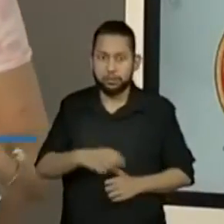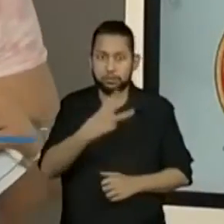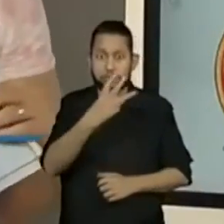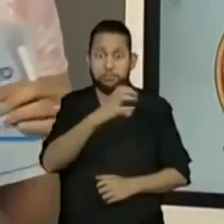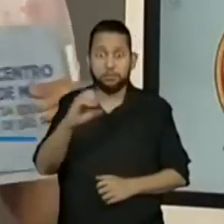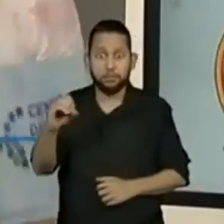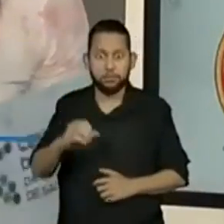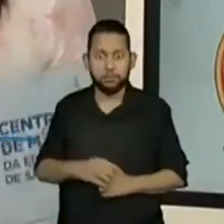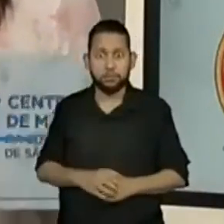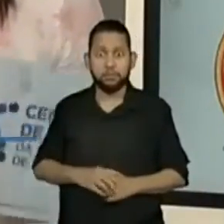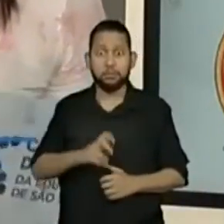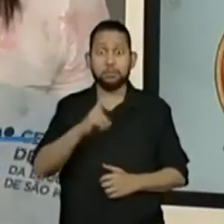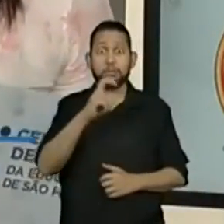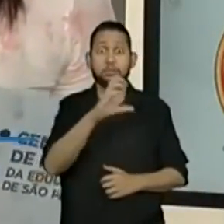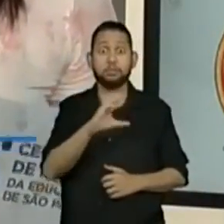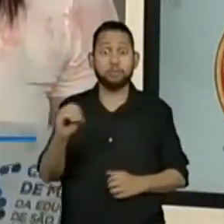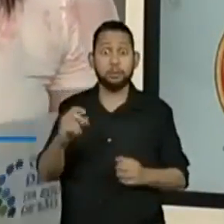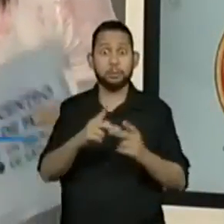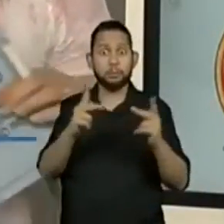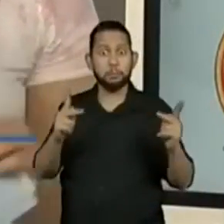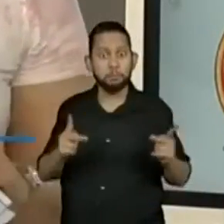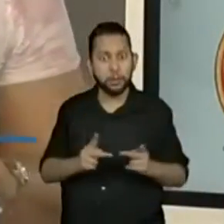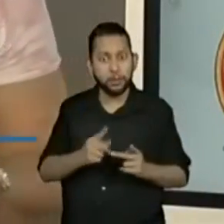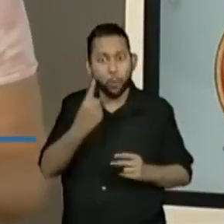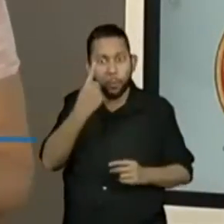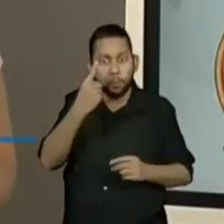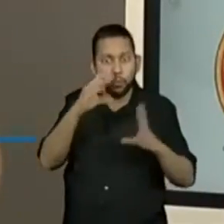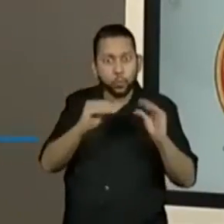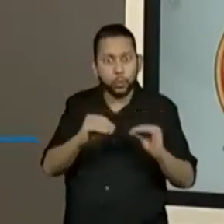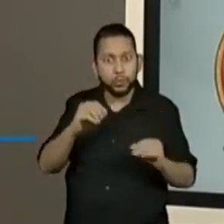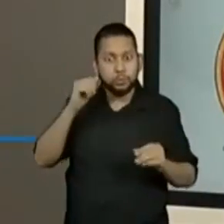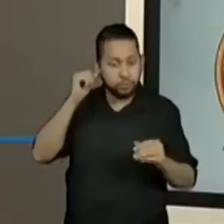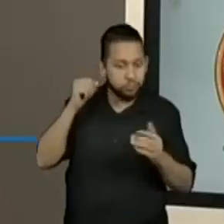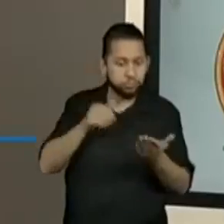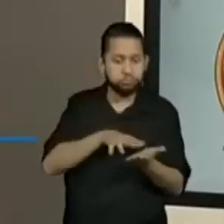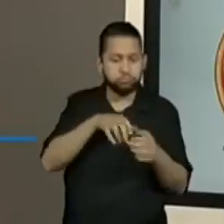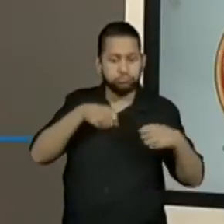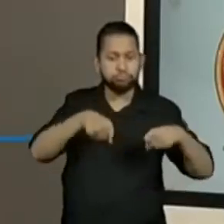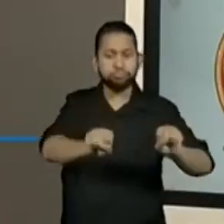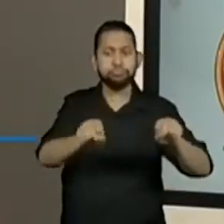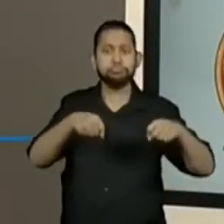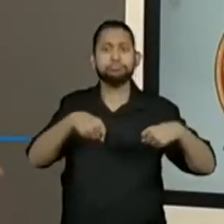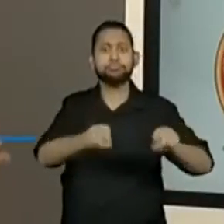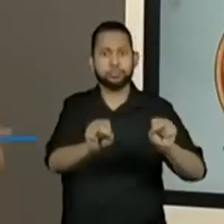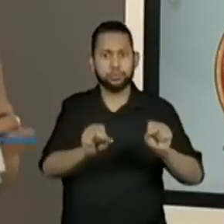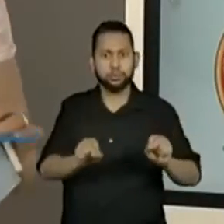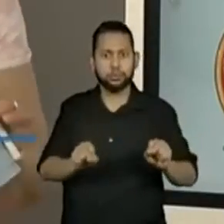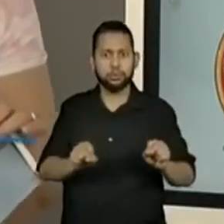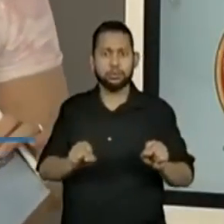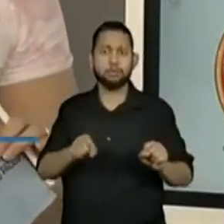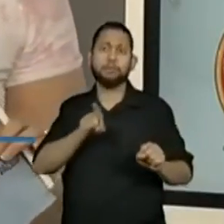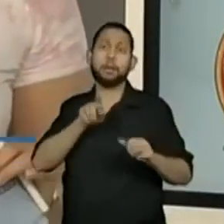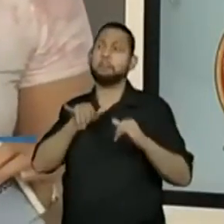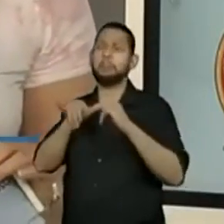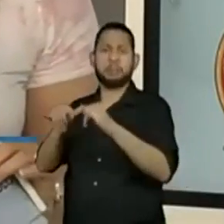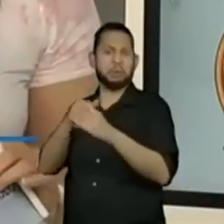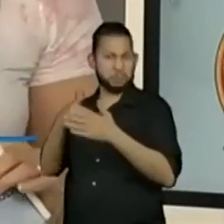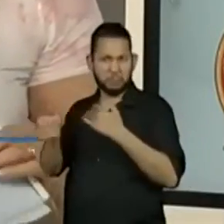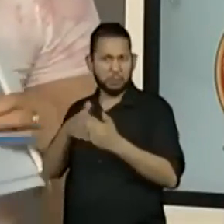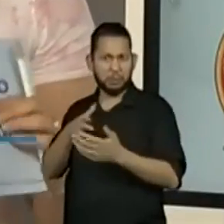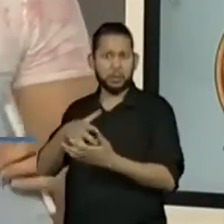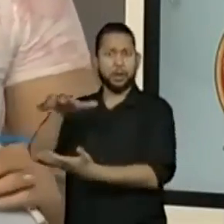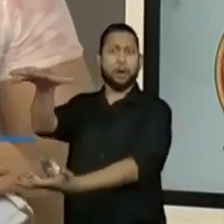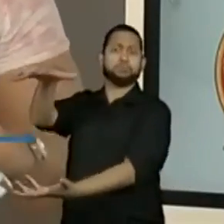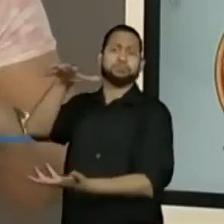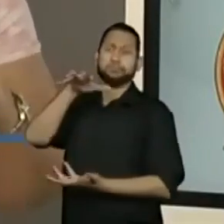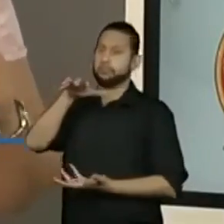300 500 fitas por noite então essa compra não pode ser feita no supermercado comum